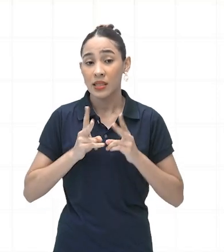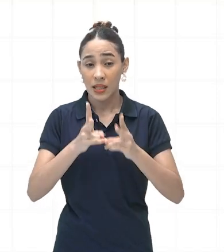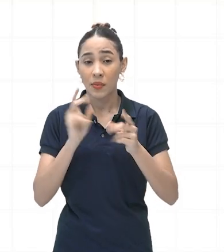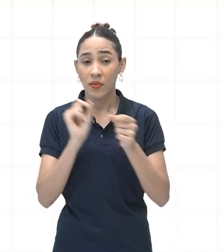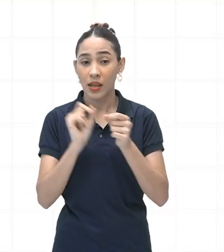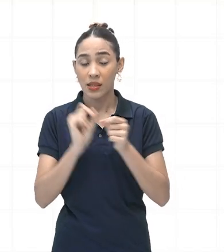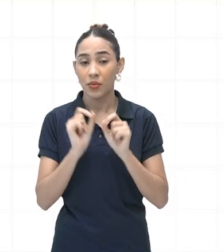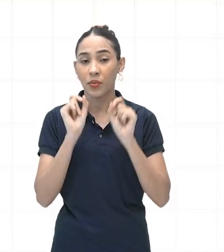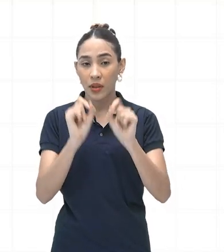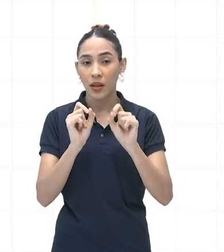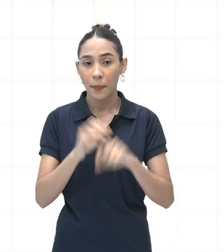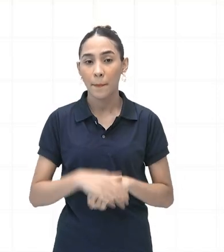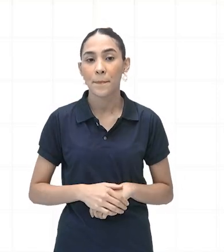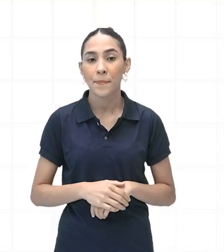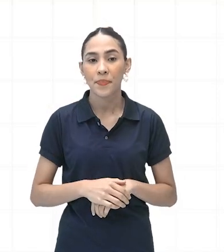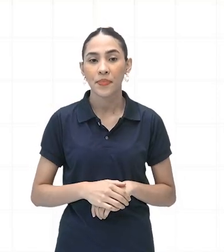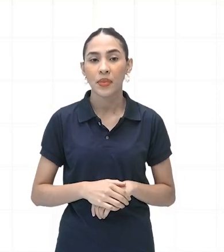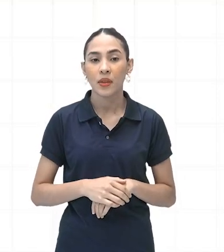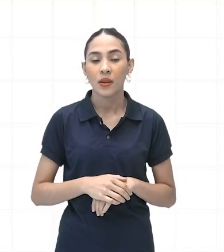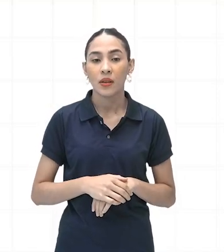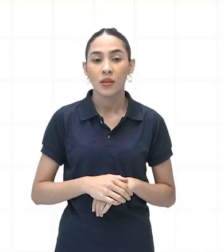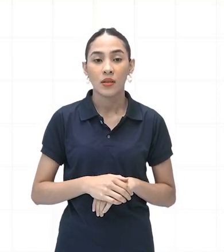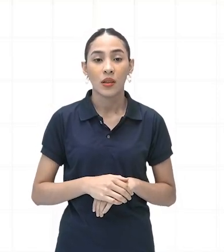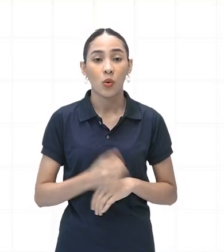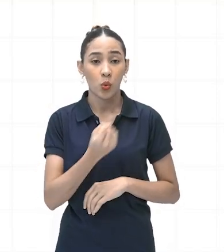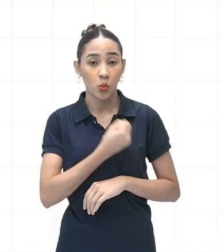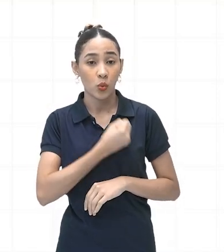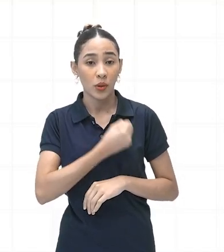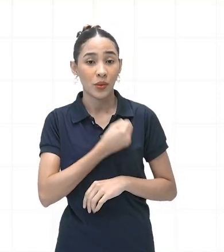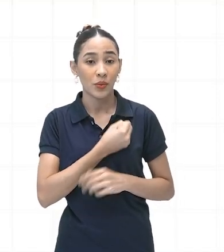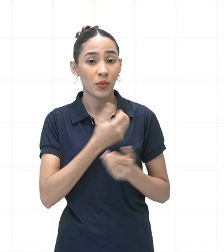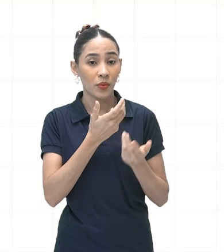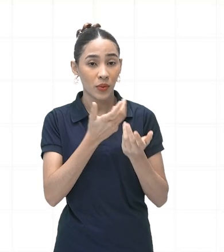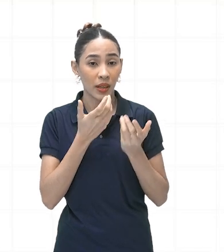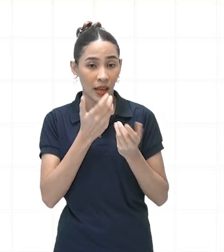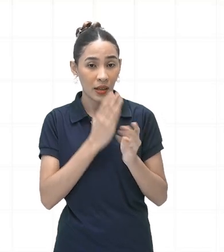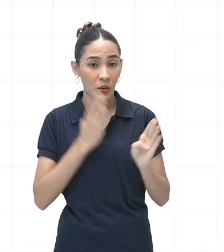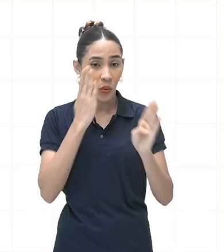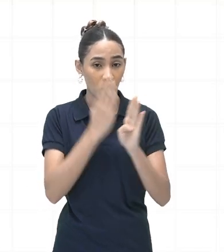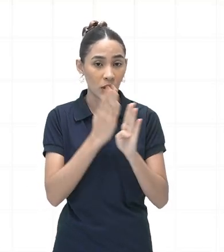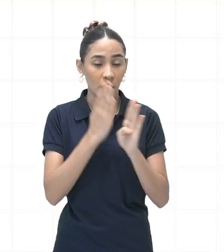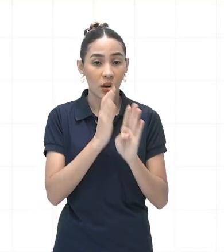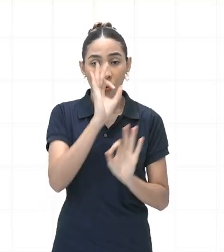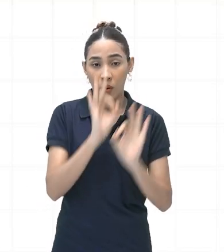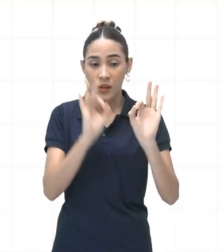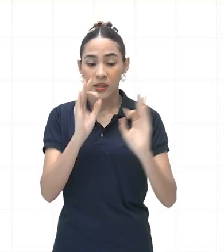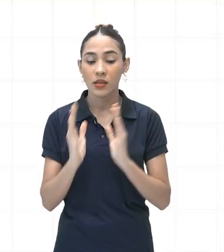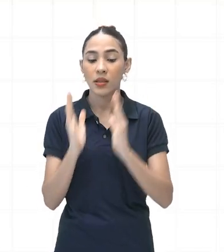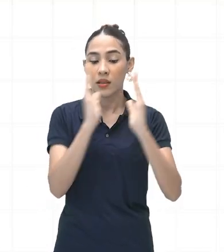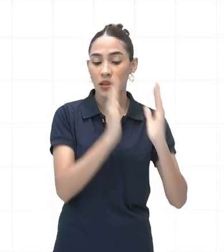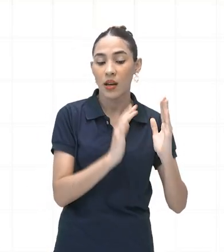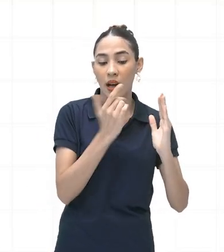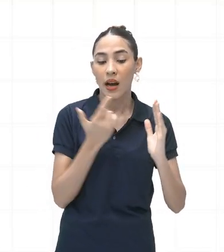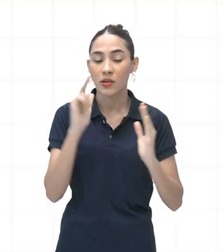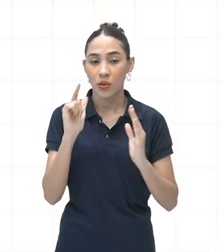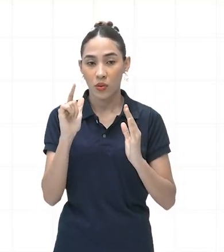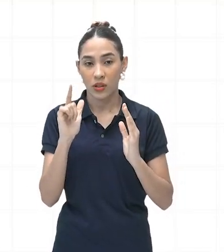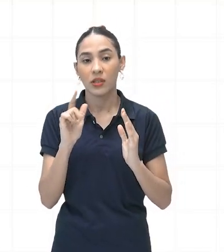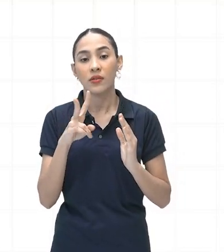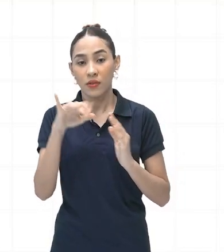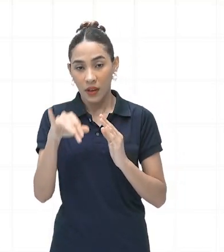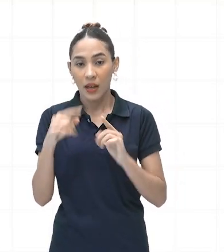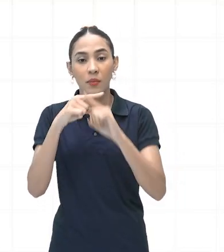fazer isso. O valor que eu quero descobrir, ele vai ficar de um lado da igualdade e as outras razões eu